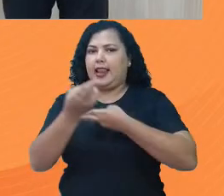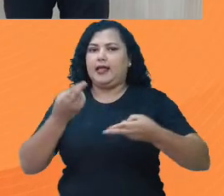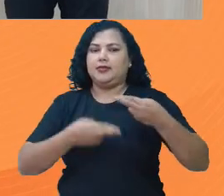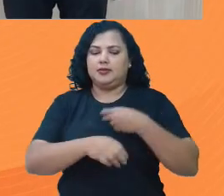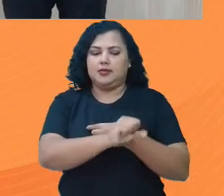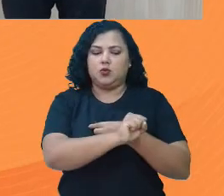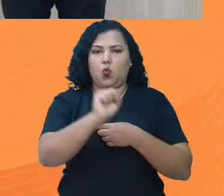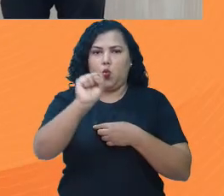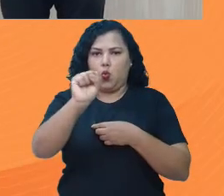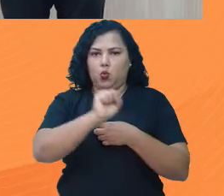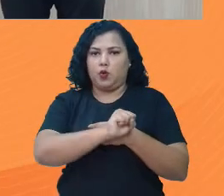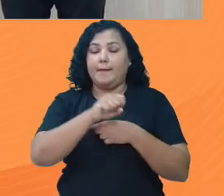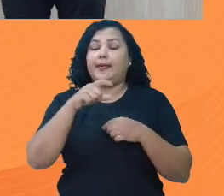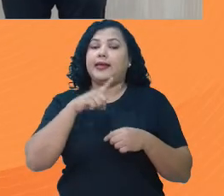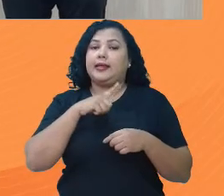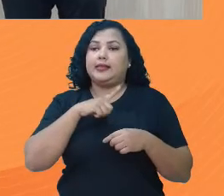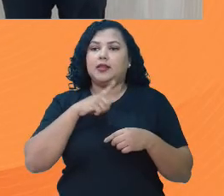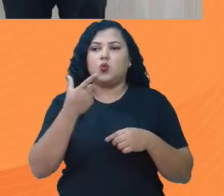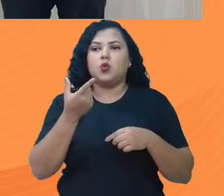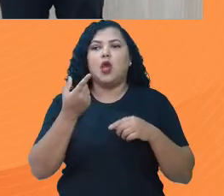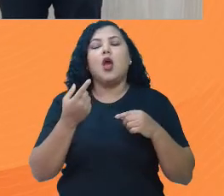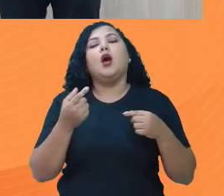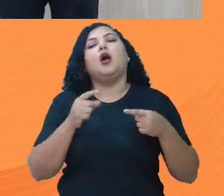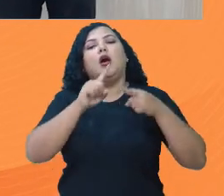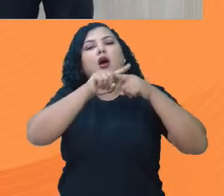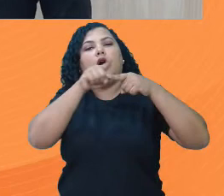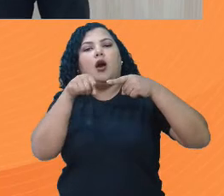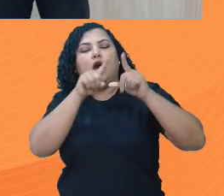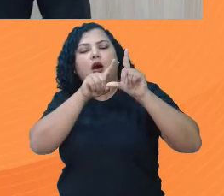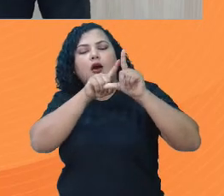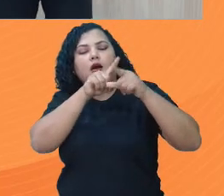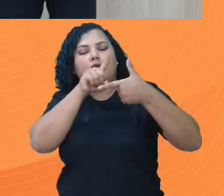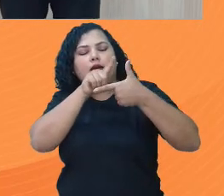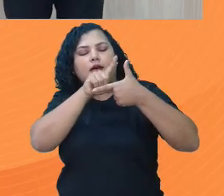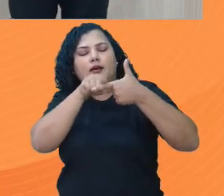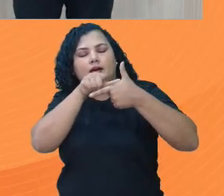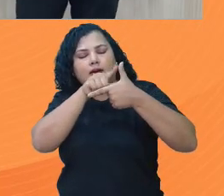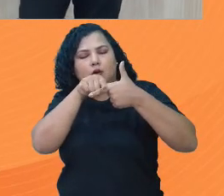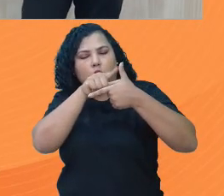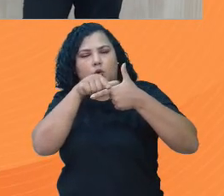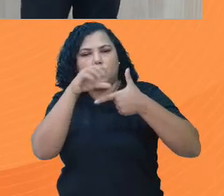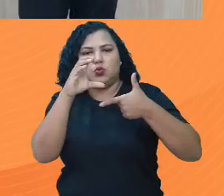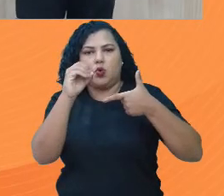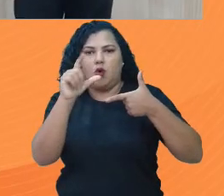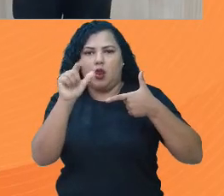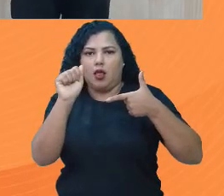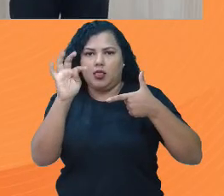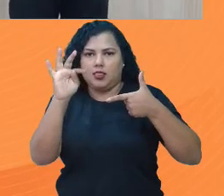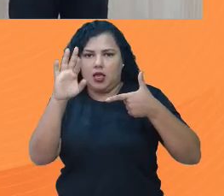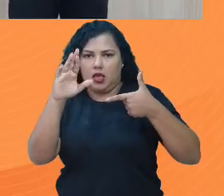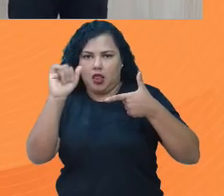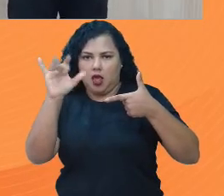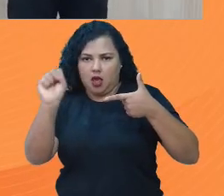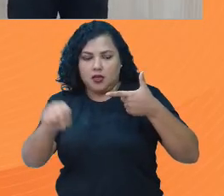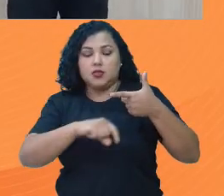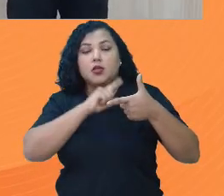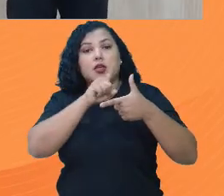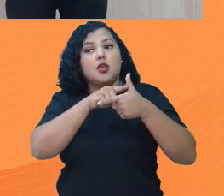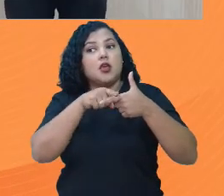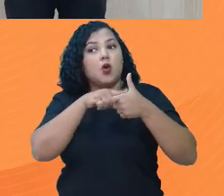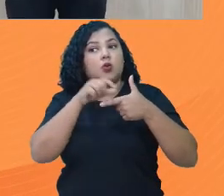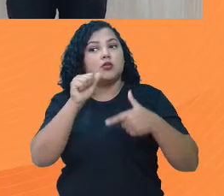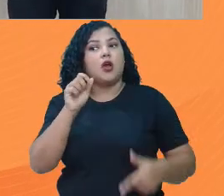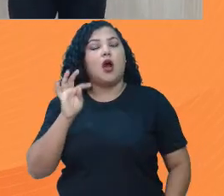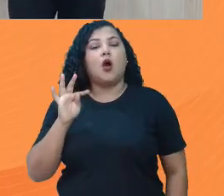ângulos para que eles sejam ângulos colaterais e ângulos alternos. Então, ó, já apareceu aí mais